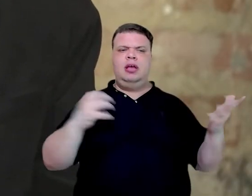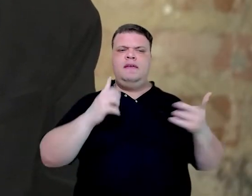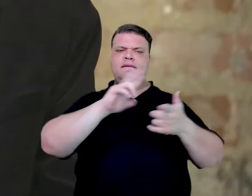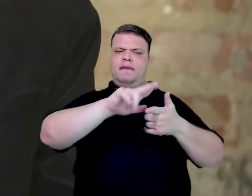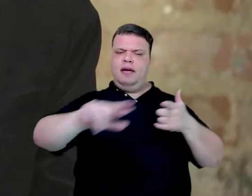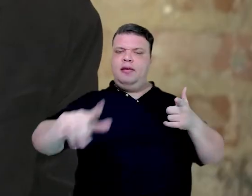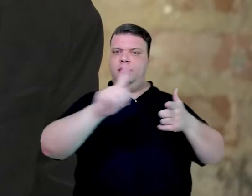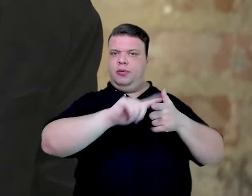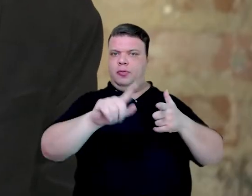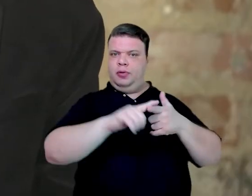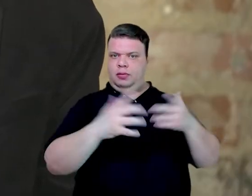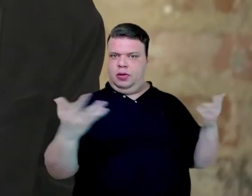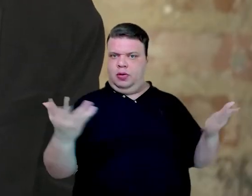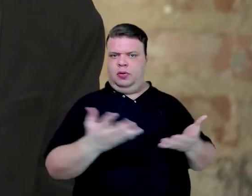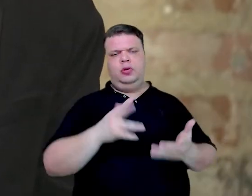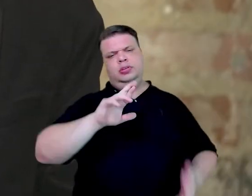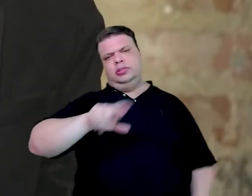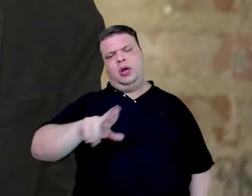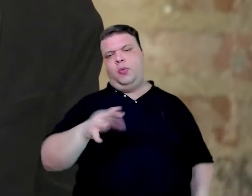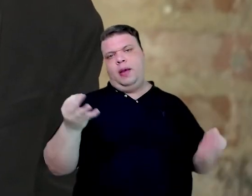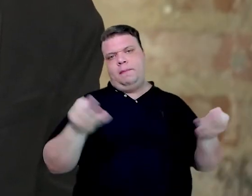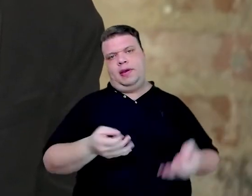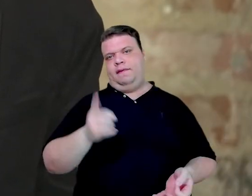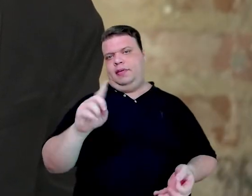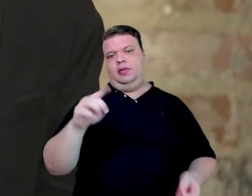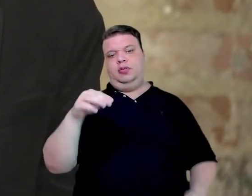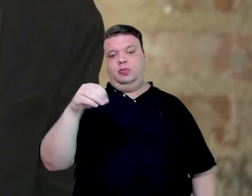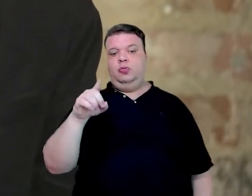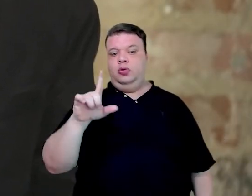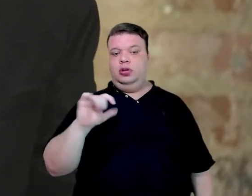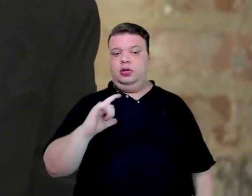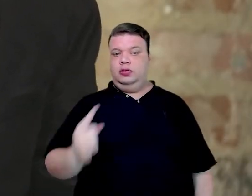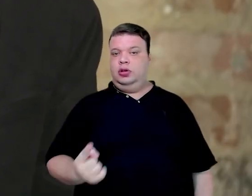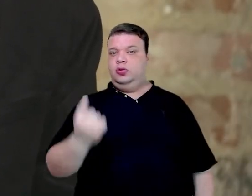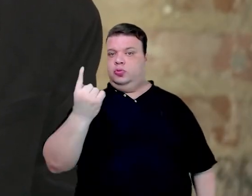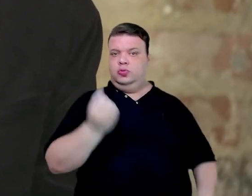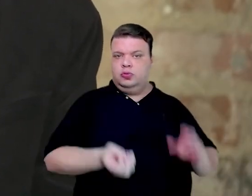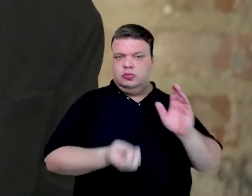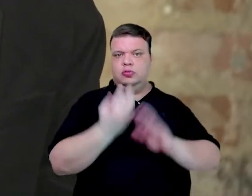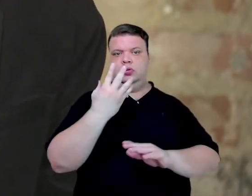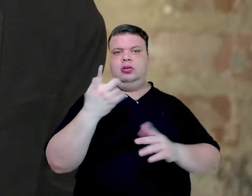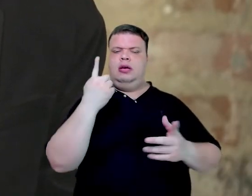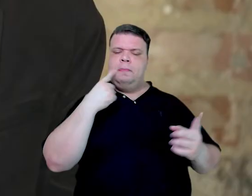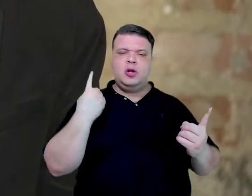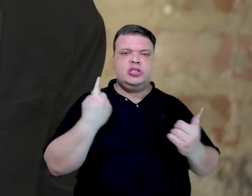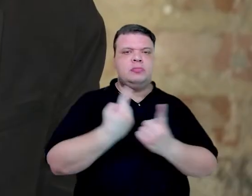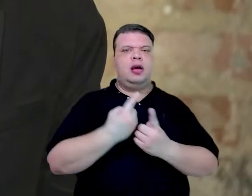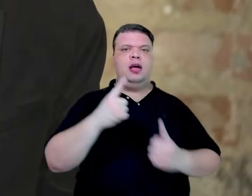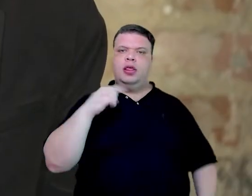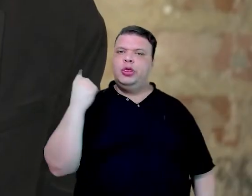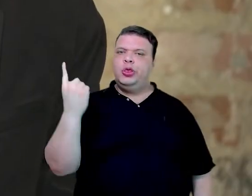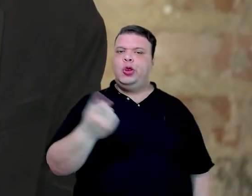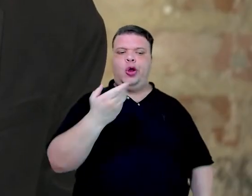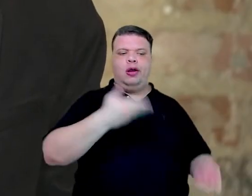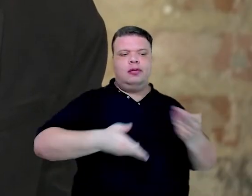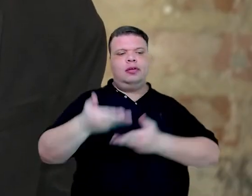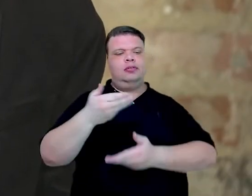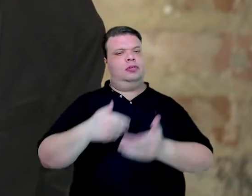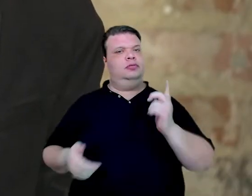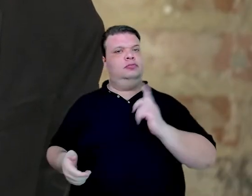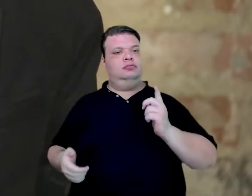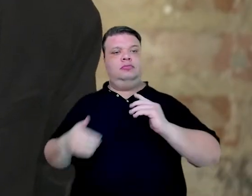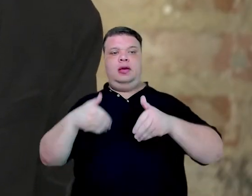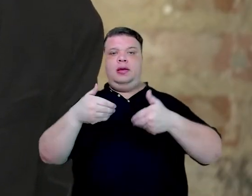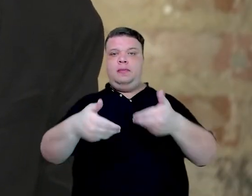aproximar todas as interações e os processos que acontecem no nosso planeta. Em vista disso, nós temos que sempre